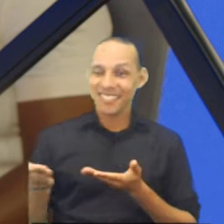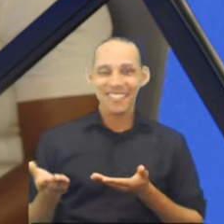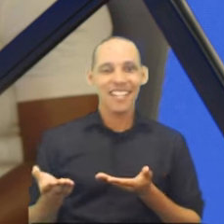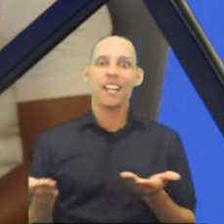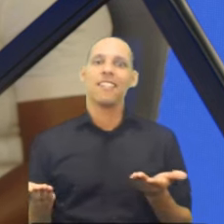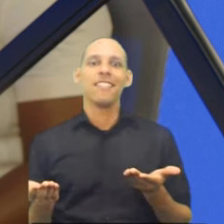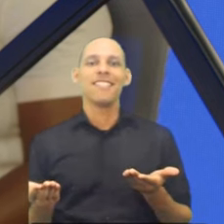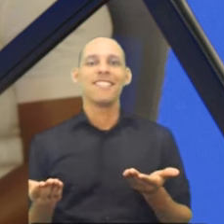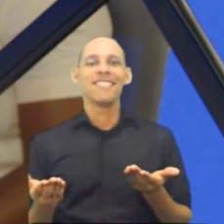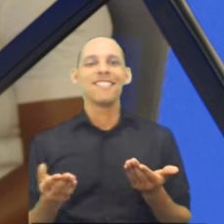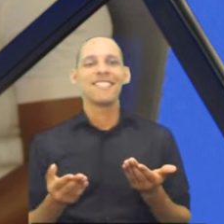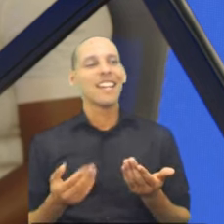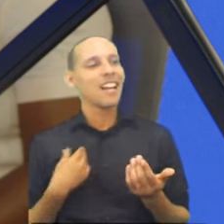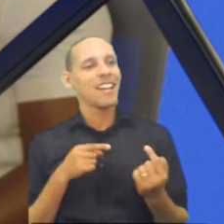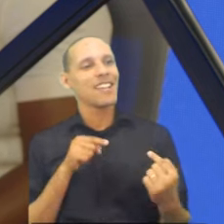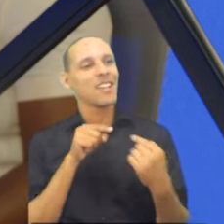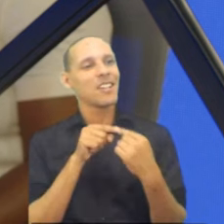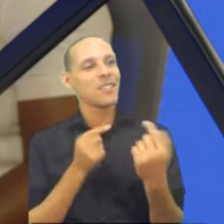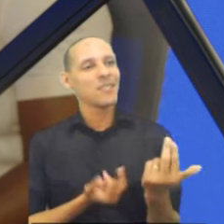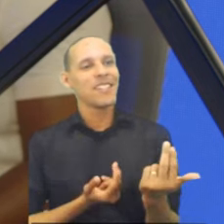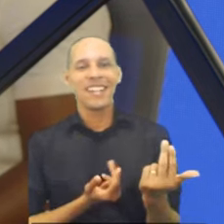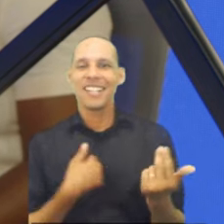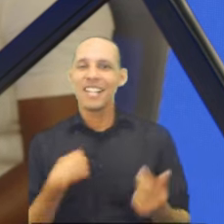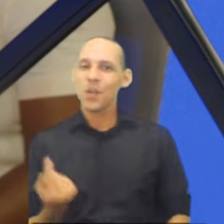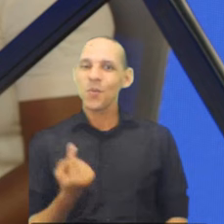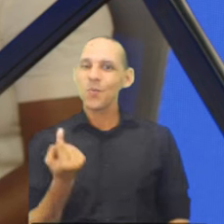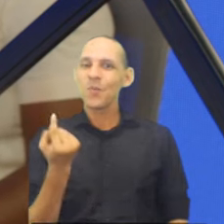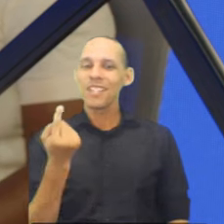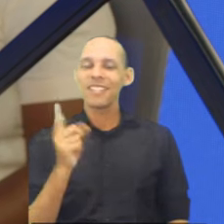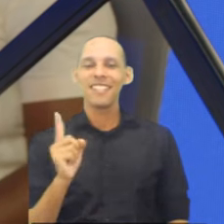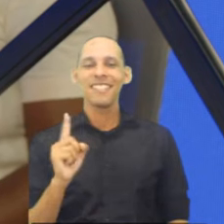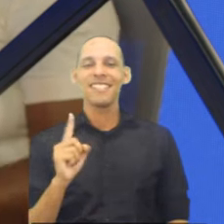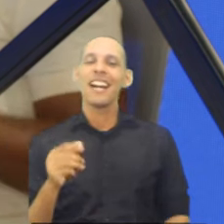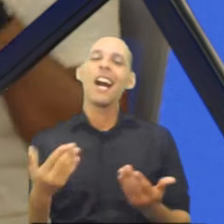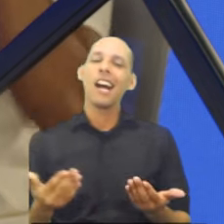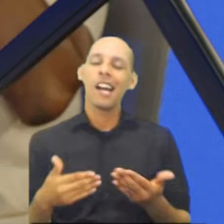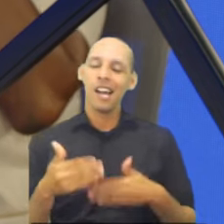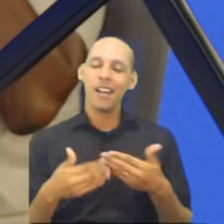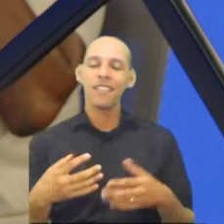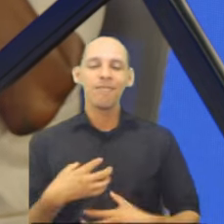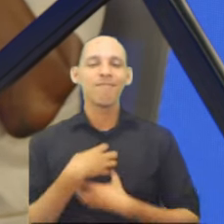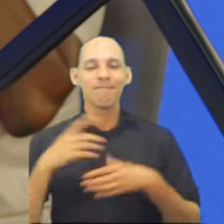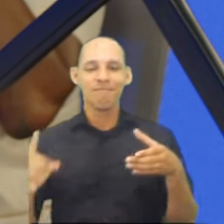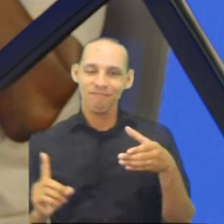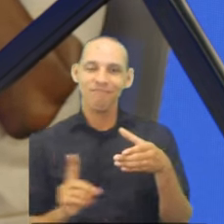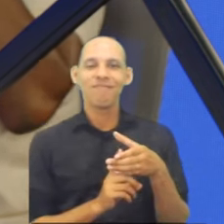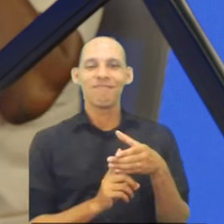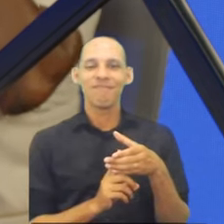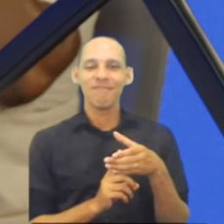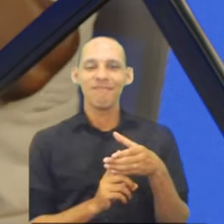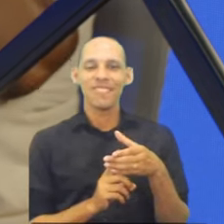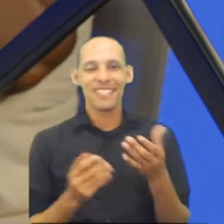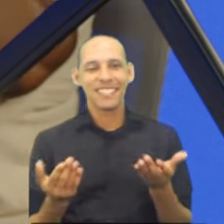negro também Opa você já vai ver um espelho ali eu não sou o único nessa empresa então aí começa o sentido